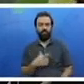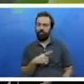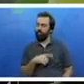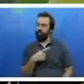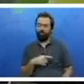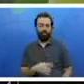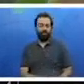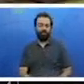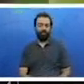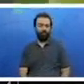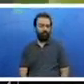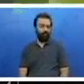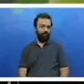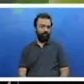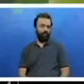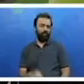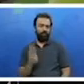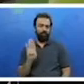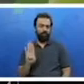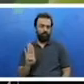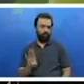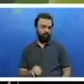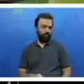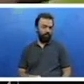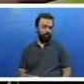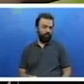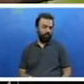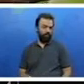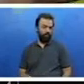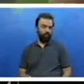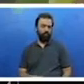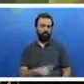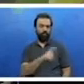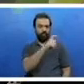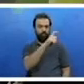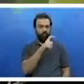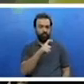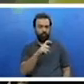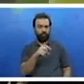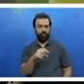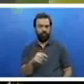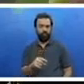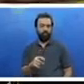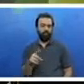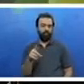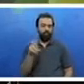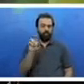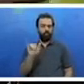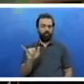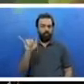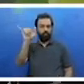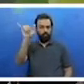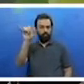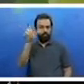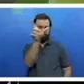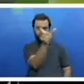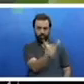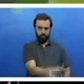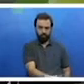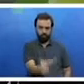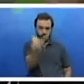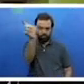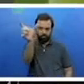agora. Observe que X e Y não estão um em cima do outro, está um do lado do